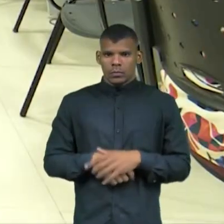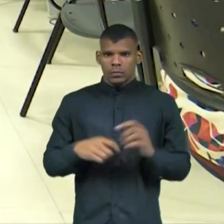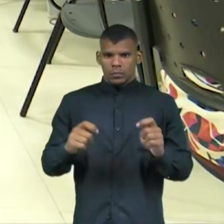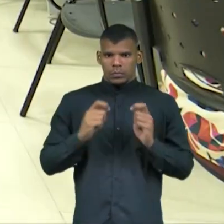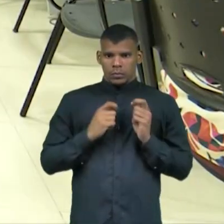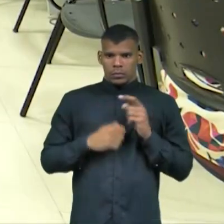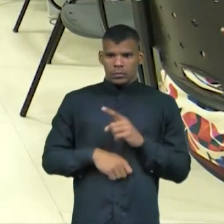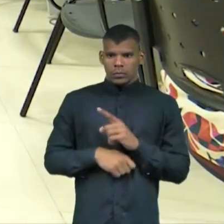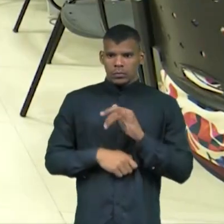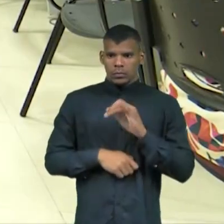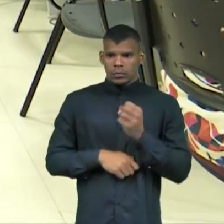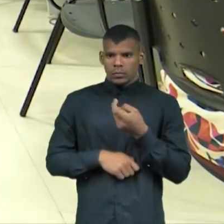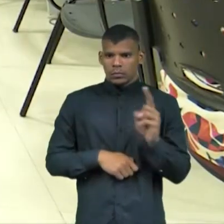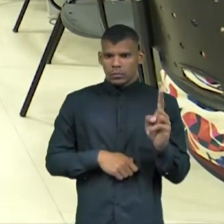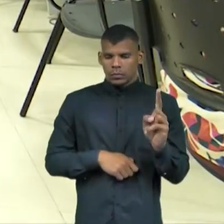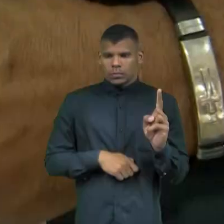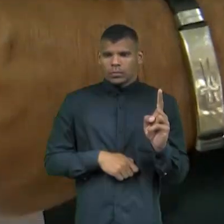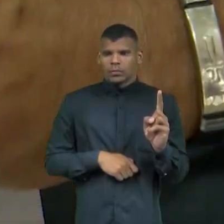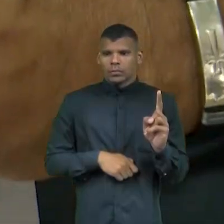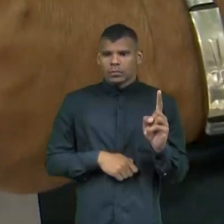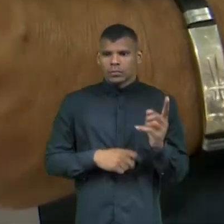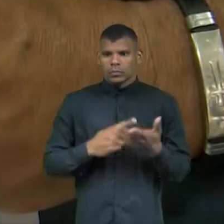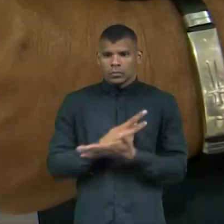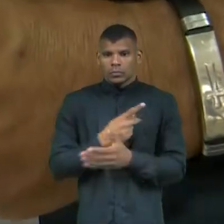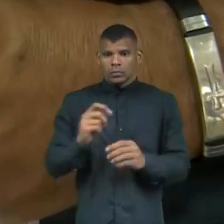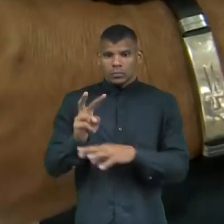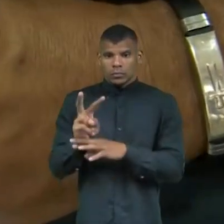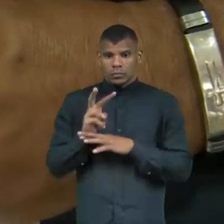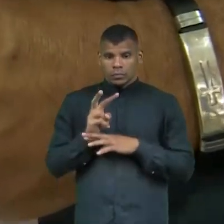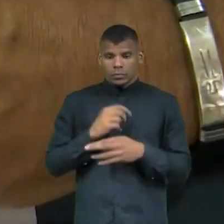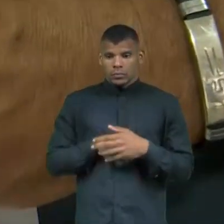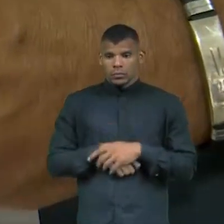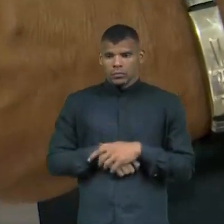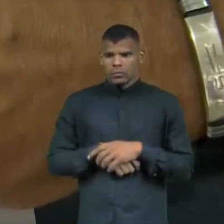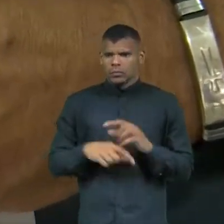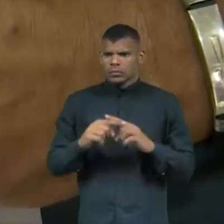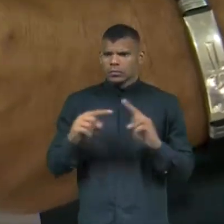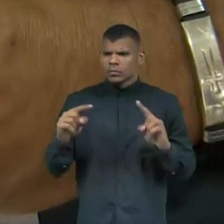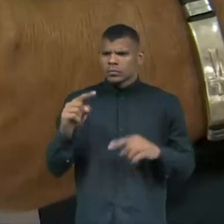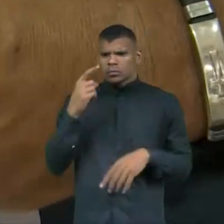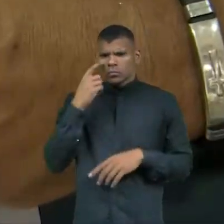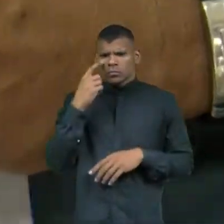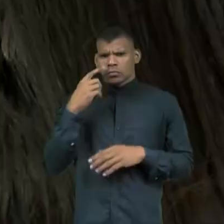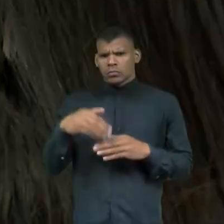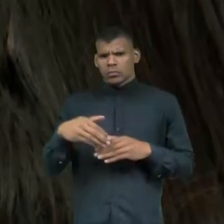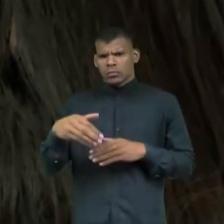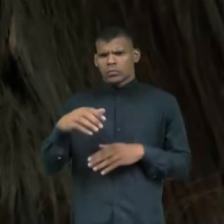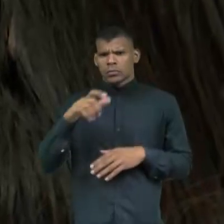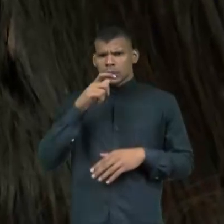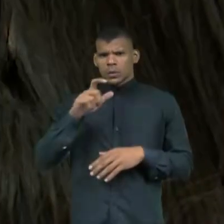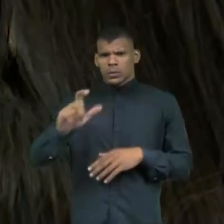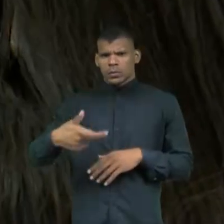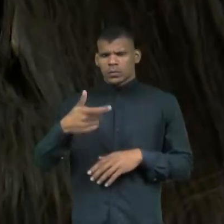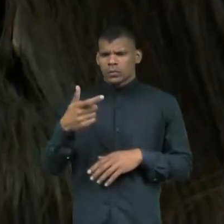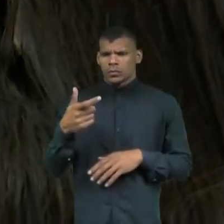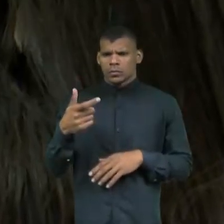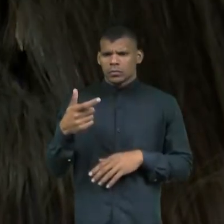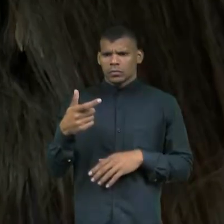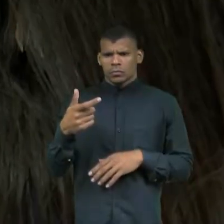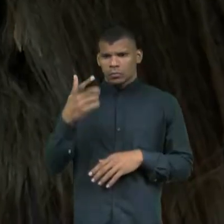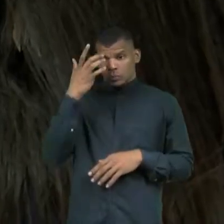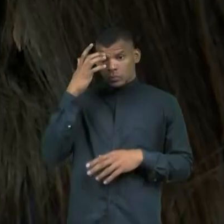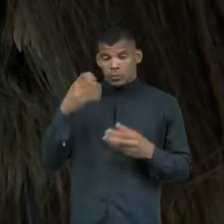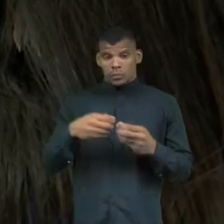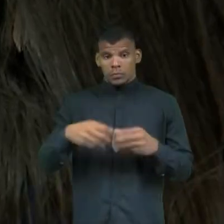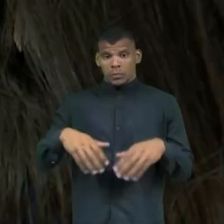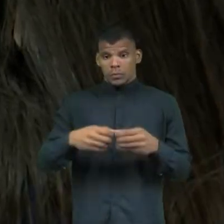dos Santos realizou um empréstimo consignado, mas ele recebeu a cobrança indevida de um cartão de crédito. Ele acredita que foi prejudicado, por isso